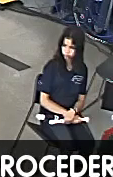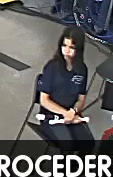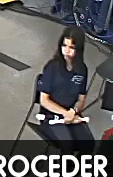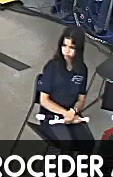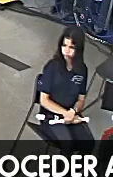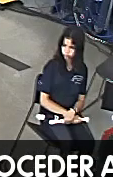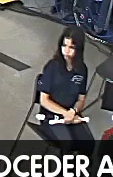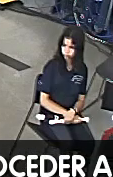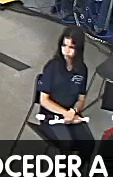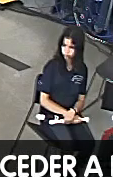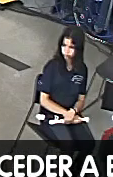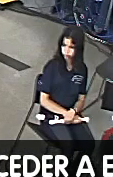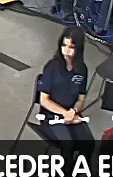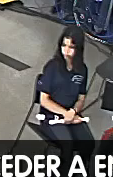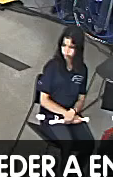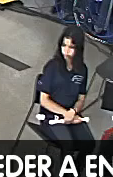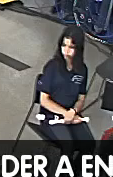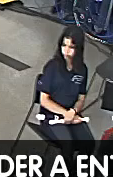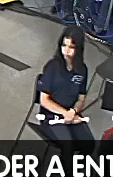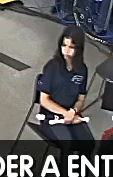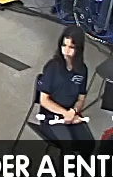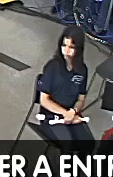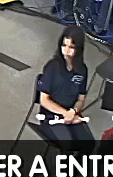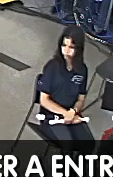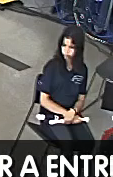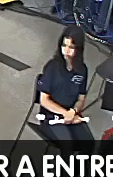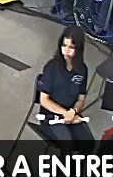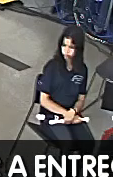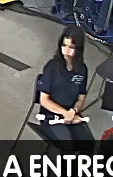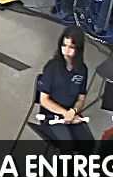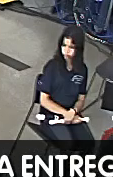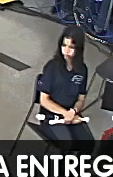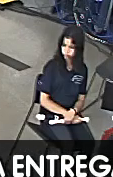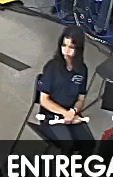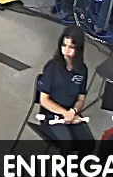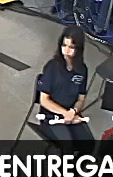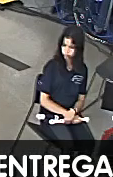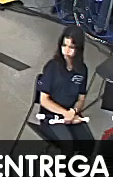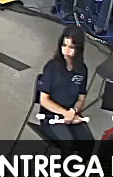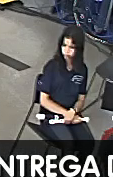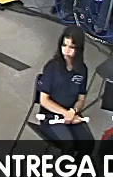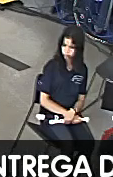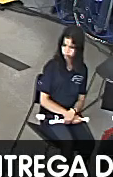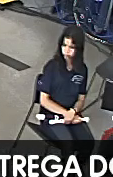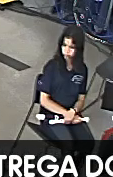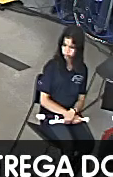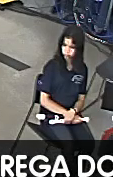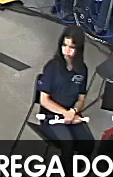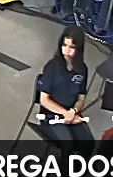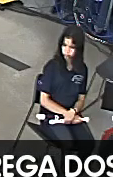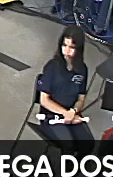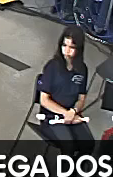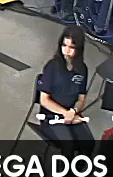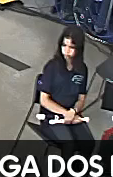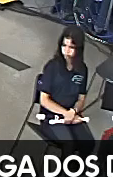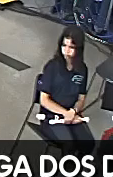vezes invisíveis em nossa sociedade. Hoje, através do seu mandado,